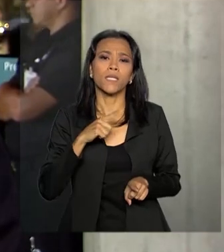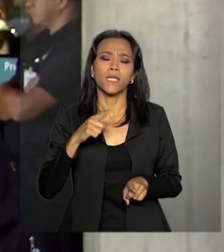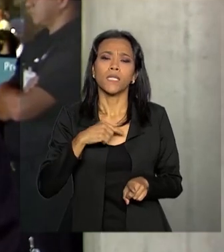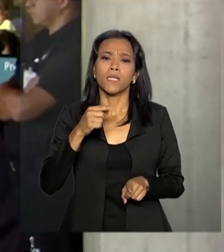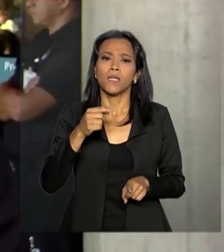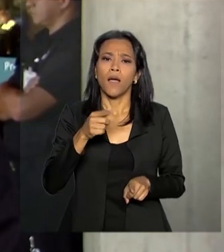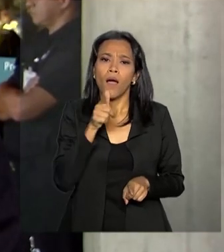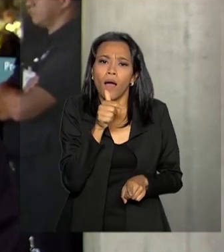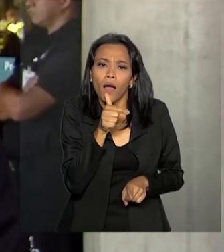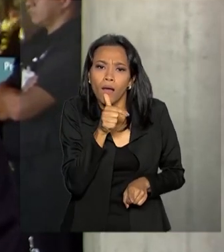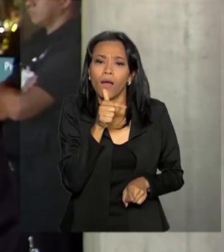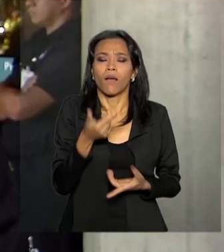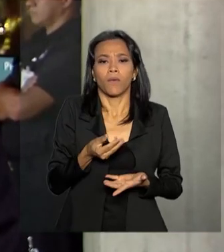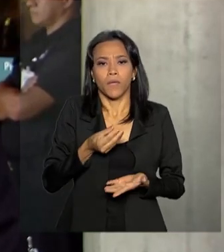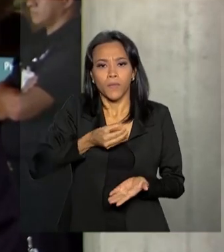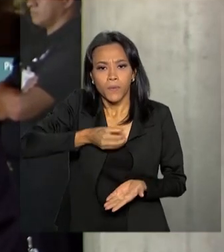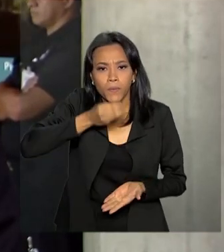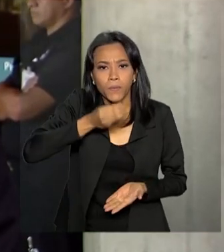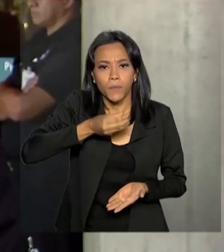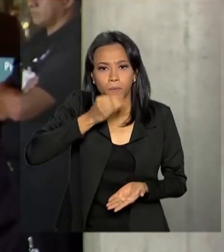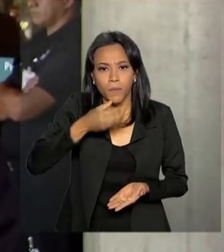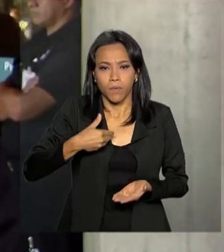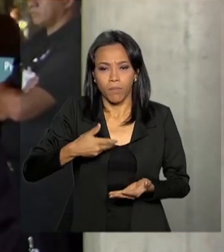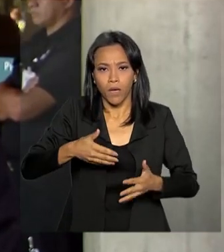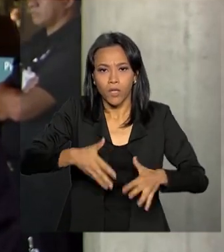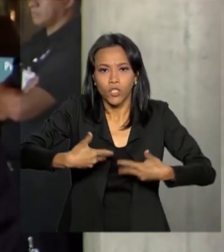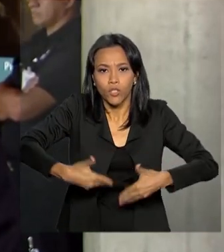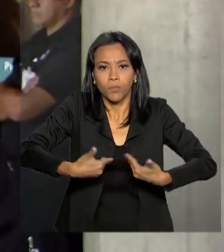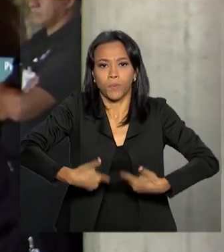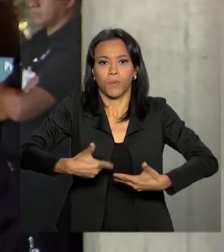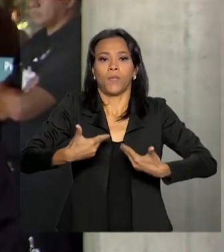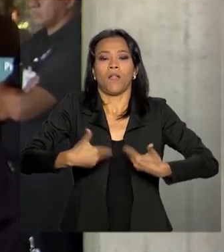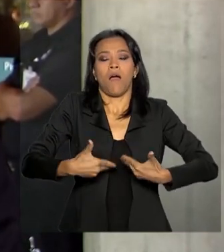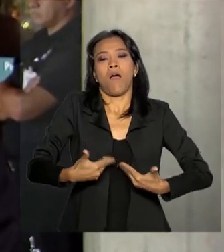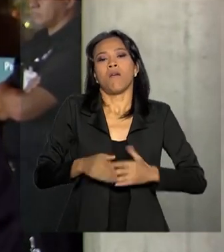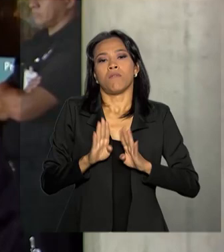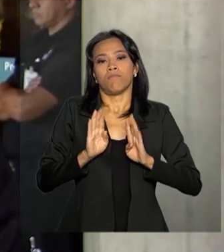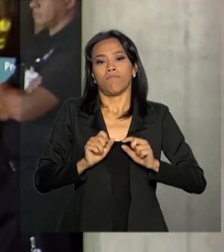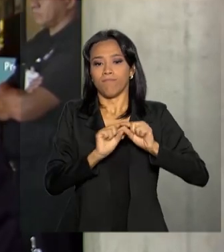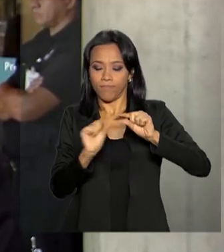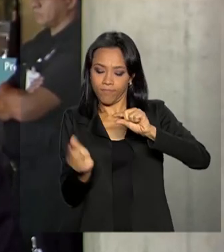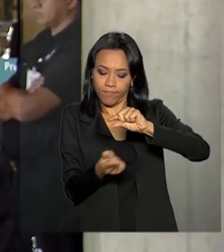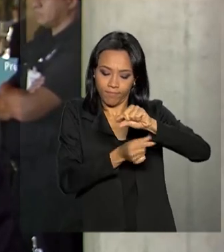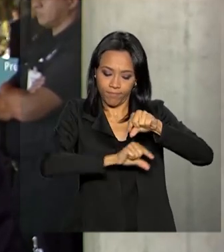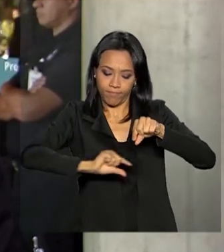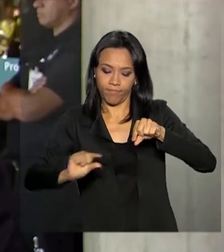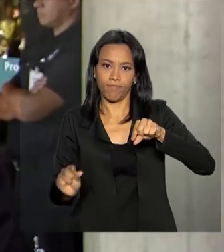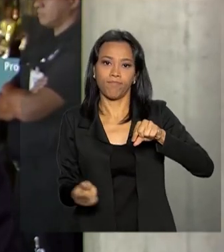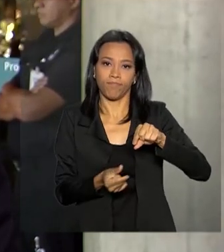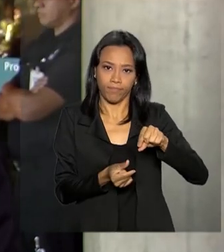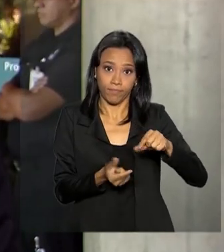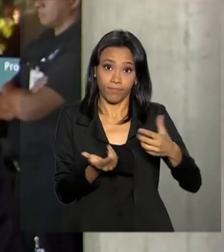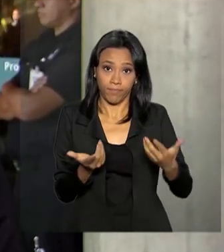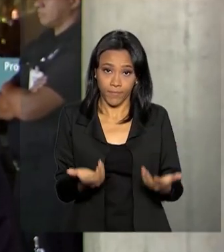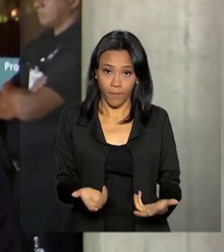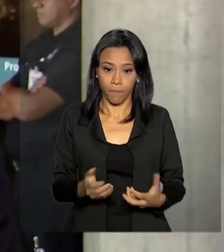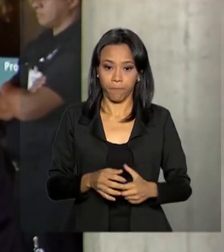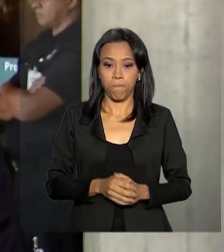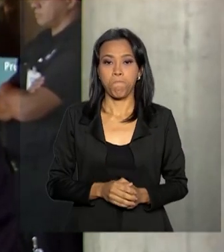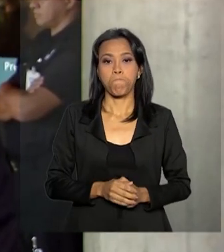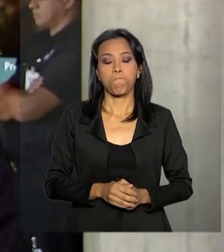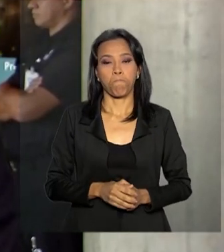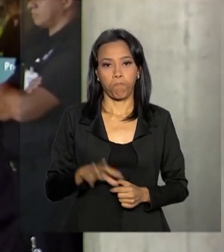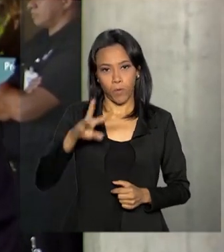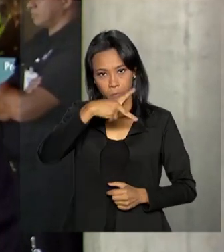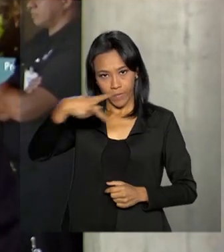líquido, principalmente água, para estímulo do sistema digestivo. O presidente deve